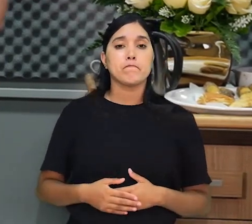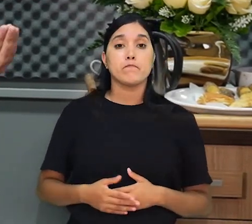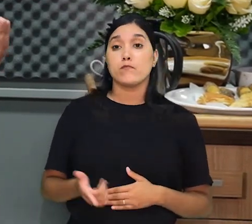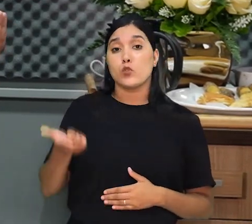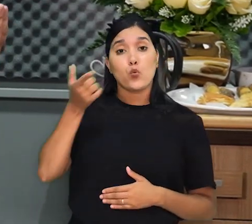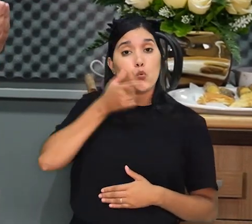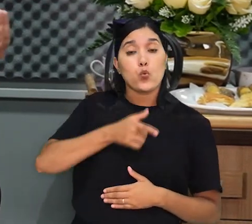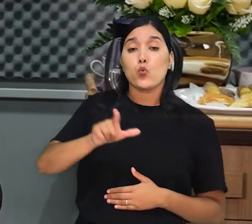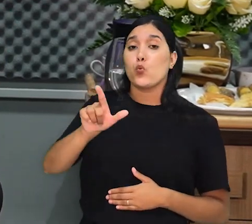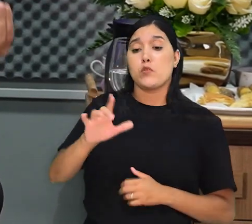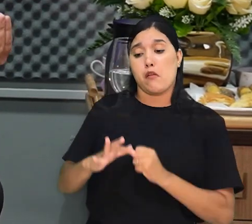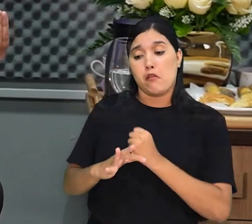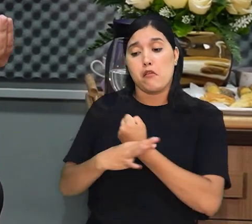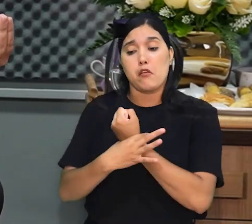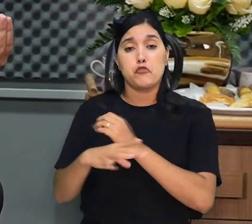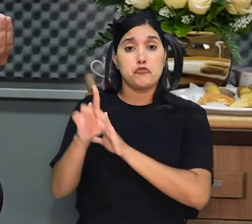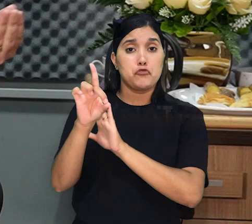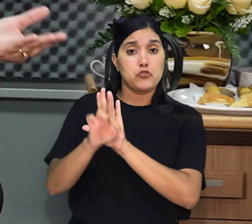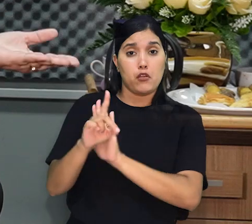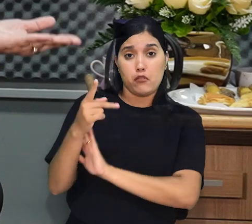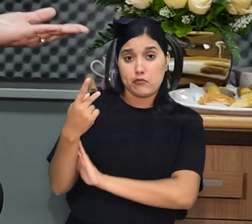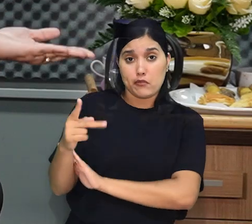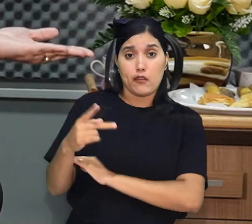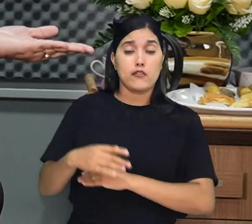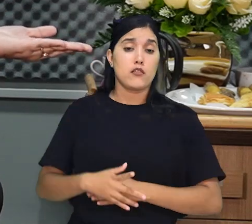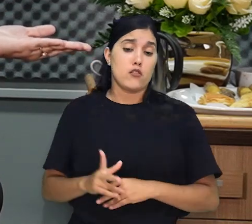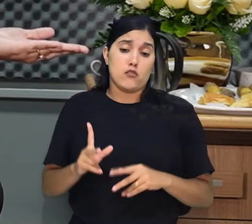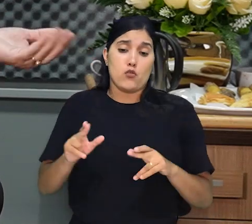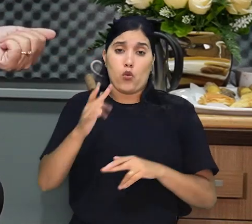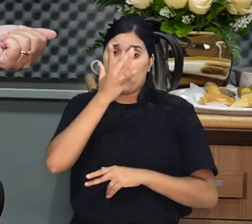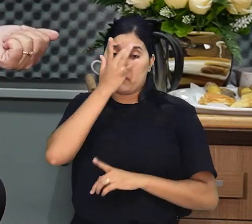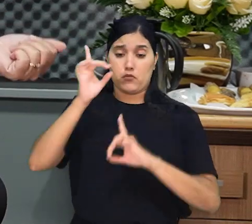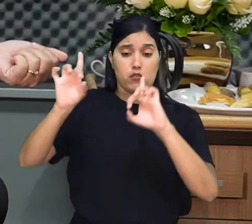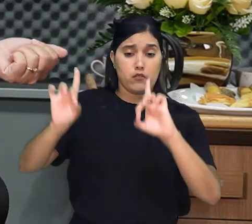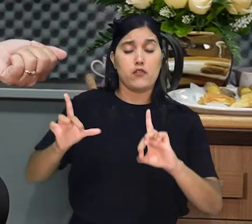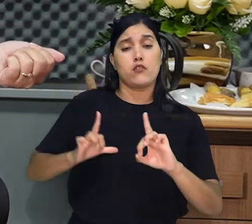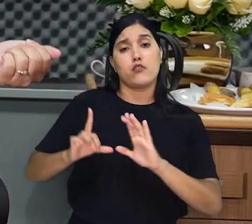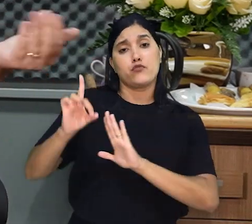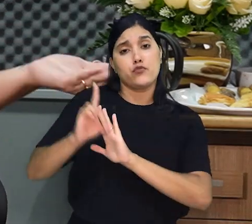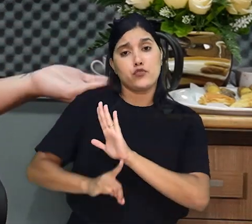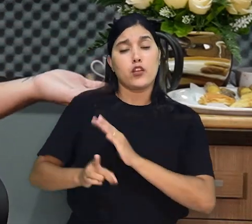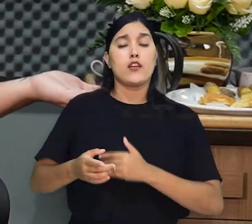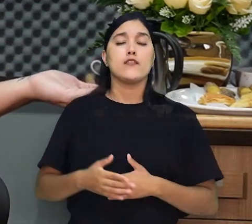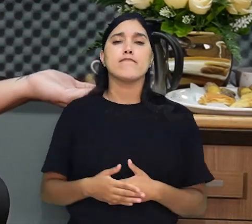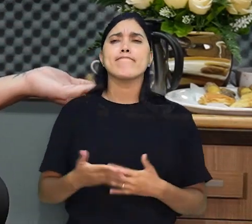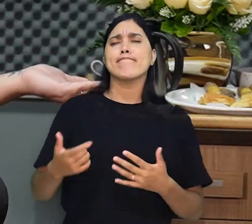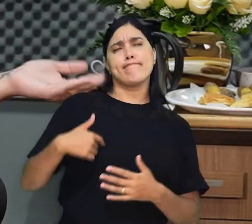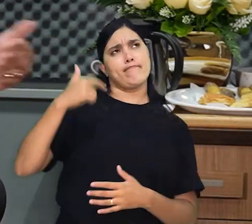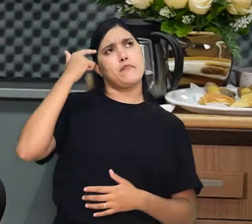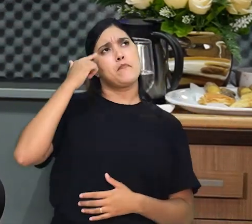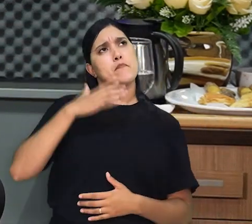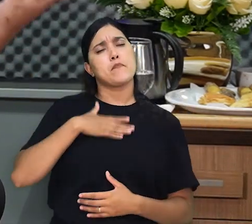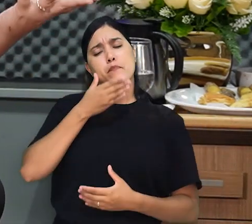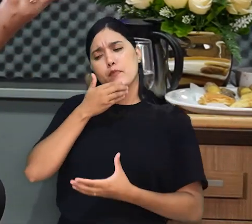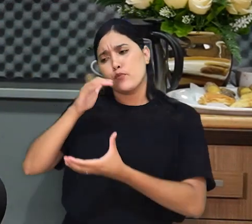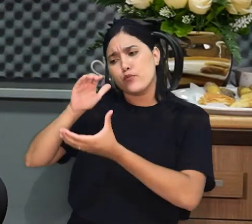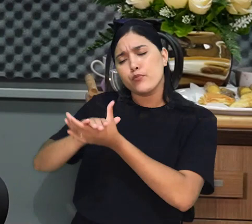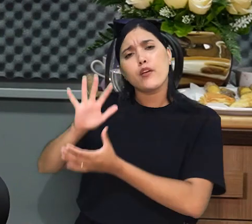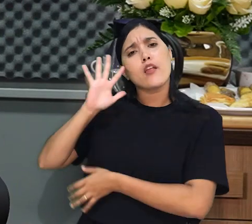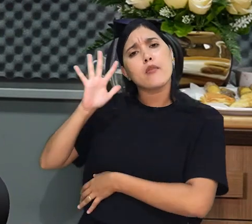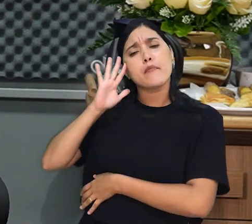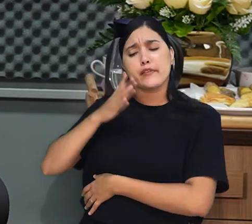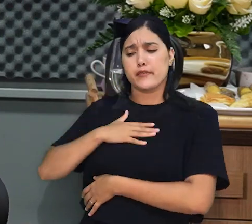o uso, né, dos direitos dele, como sendo uma pessoa com deficiência. E aí eu penso no meu esposo, né? Digamos assim,